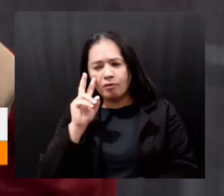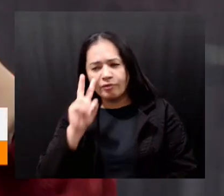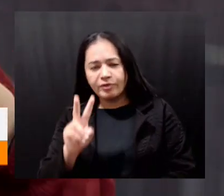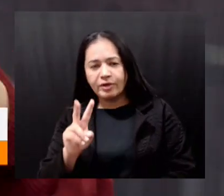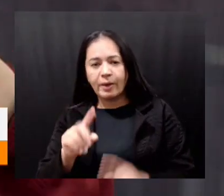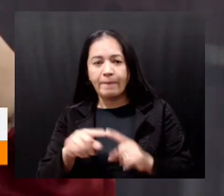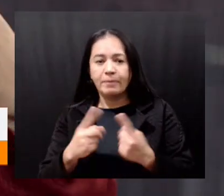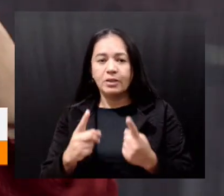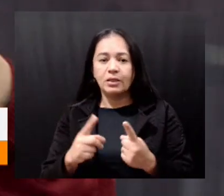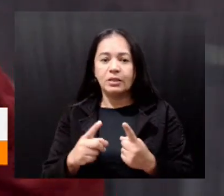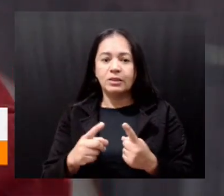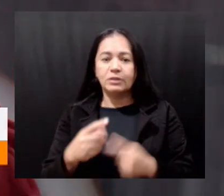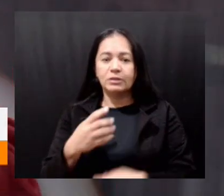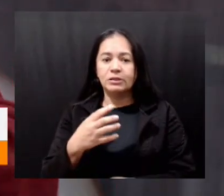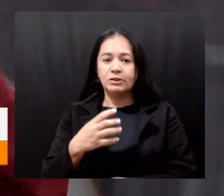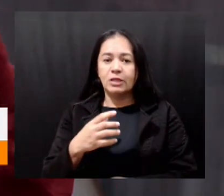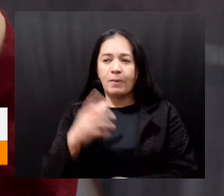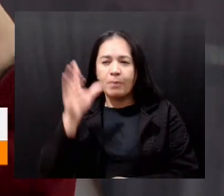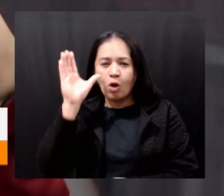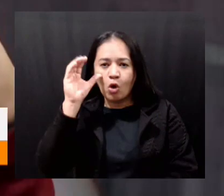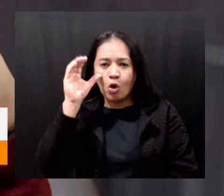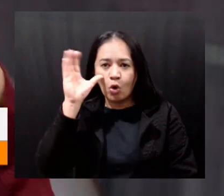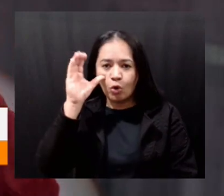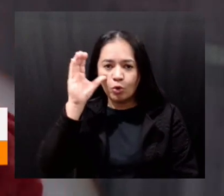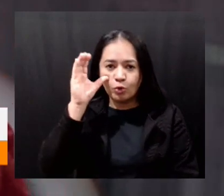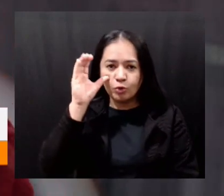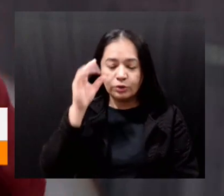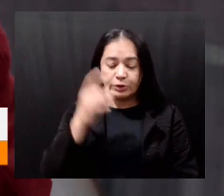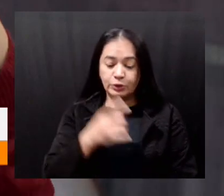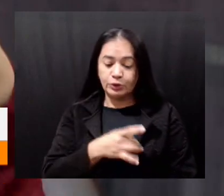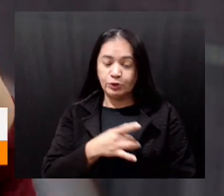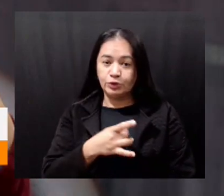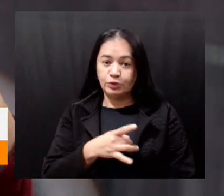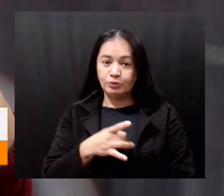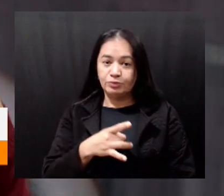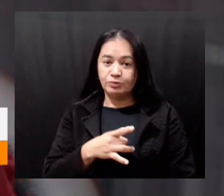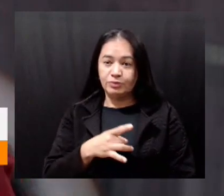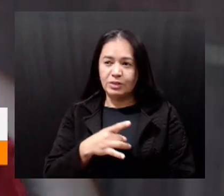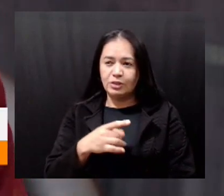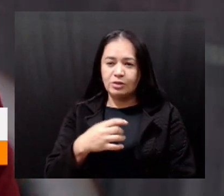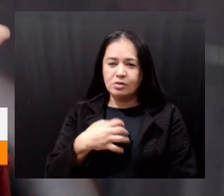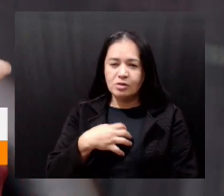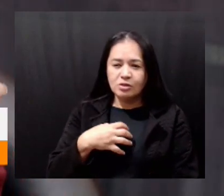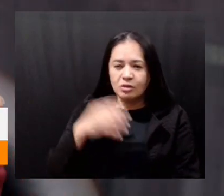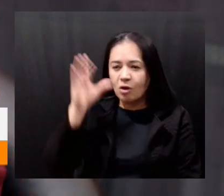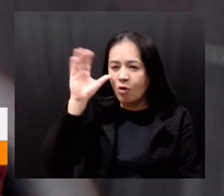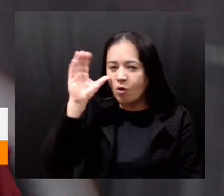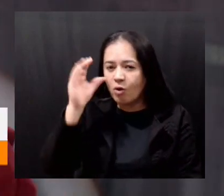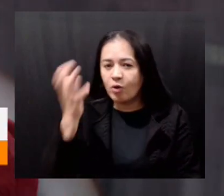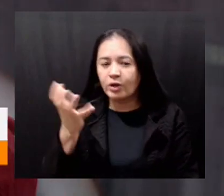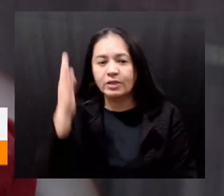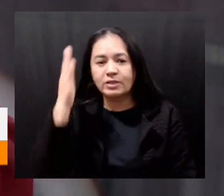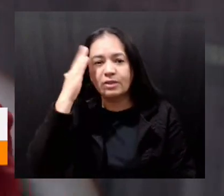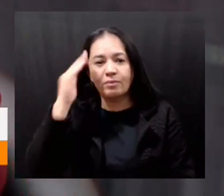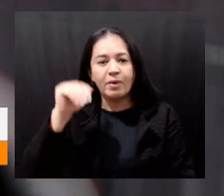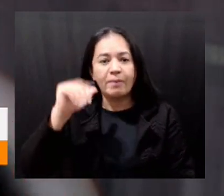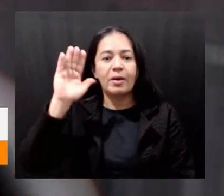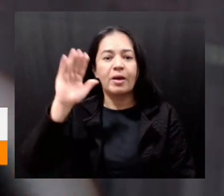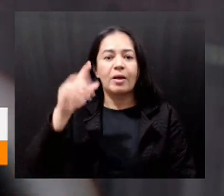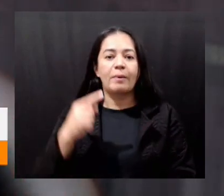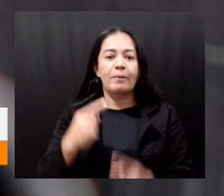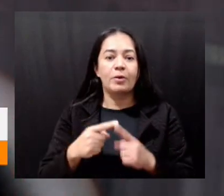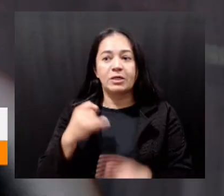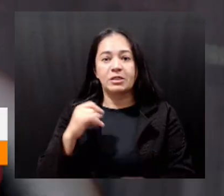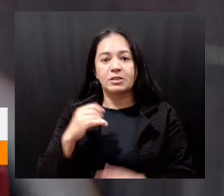por curiosidade, e o medo me faz ter a curiosidade, me faz querer saber mais, porque se eu me informar mais, eu posso de repente